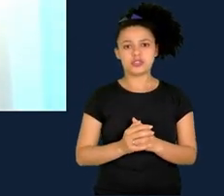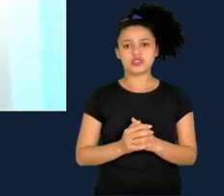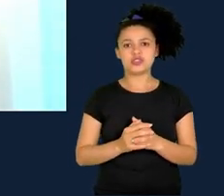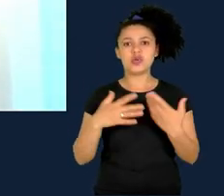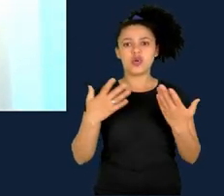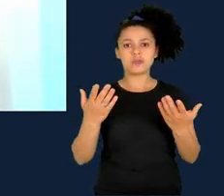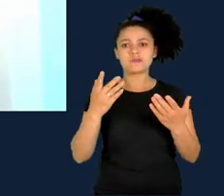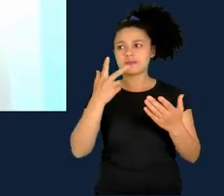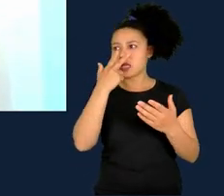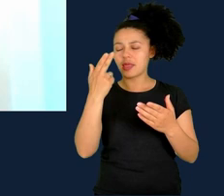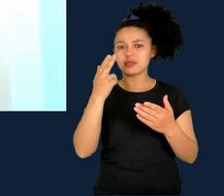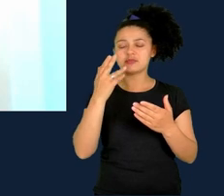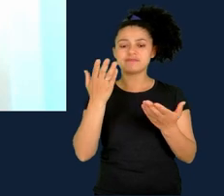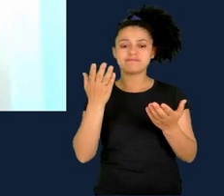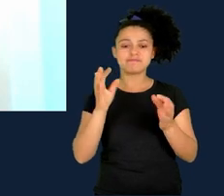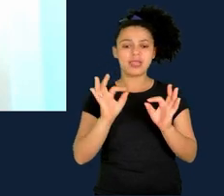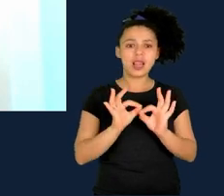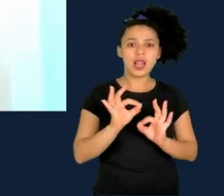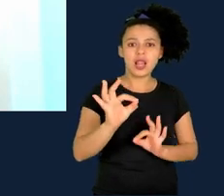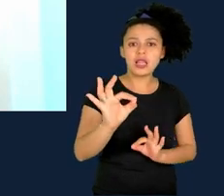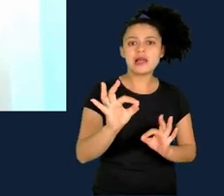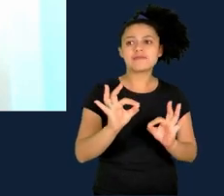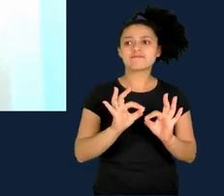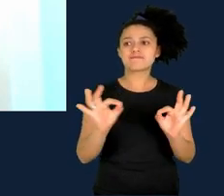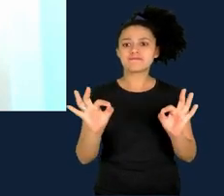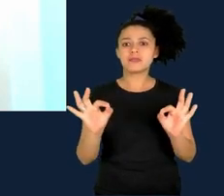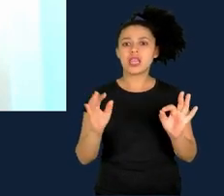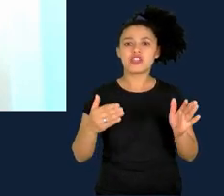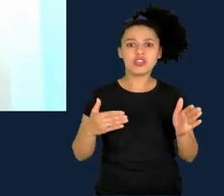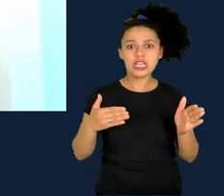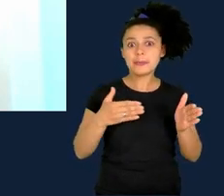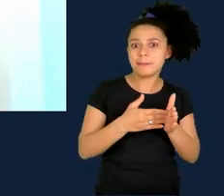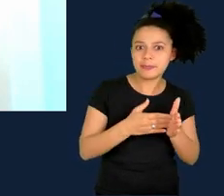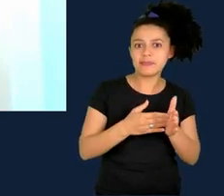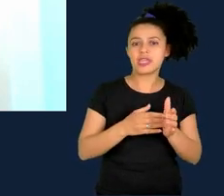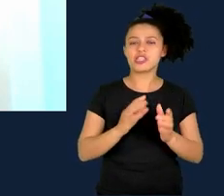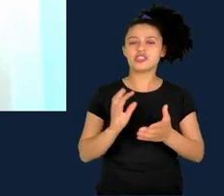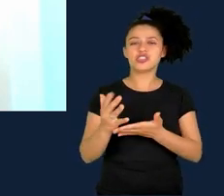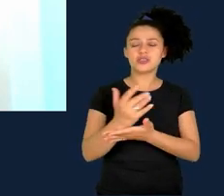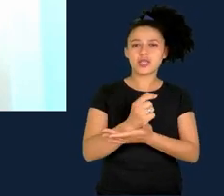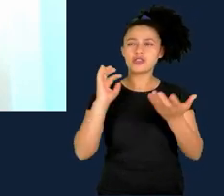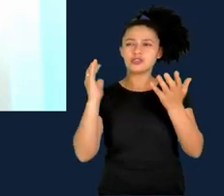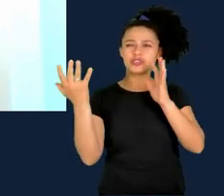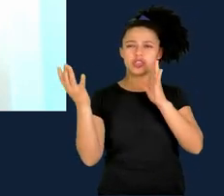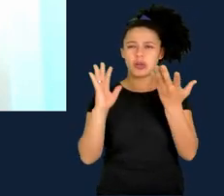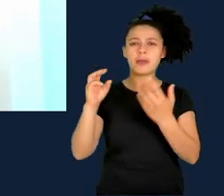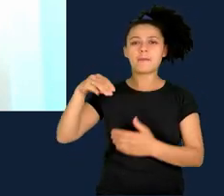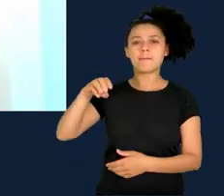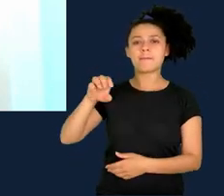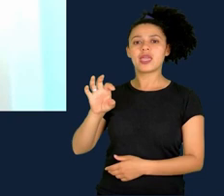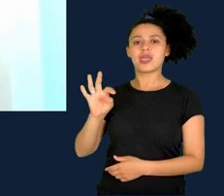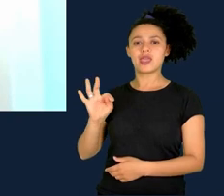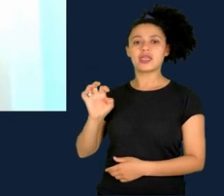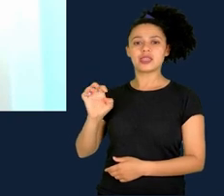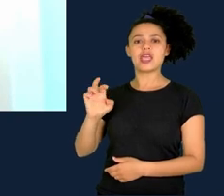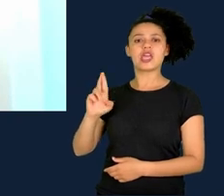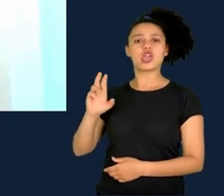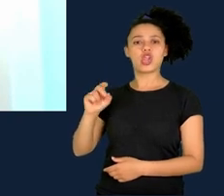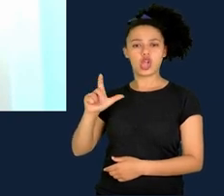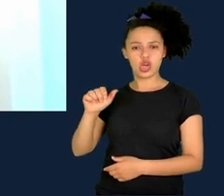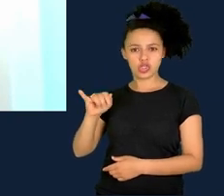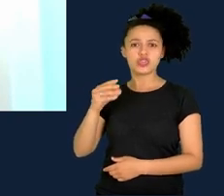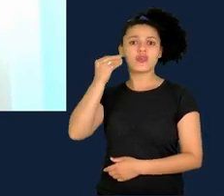delimitar esses conjuntos de dados geológicos, meteorológicos, com as experiências das